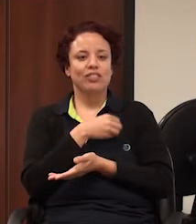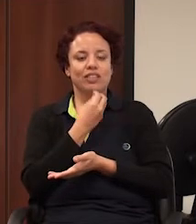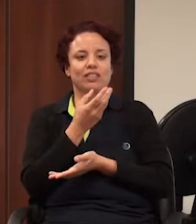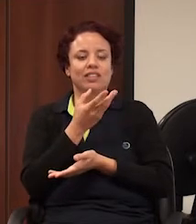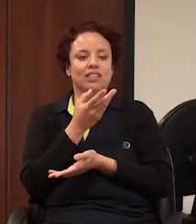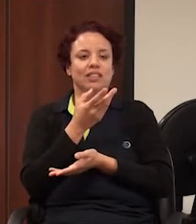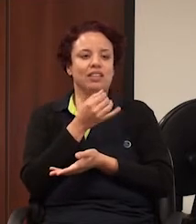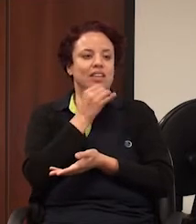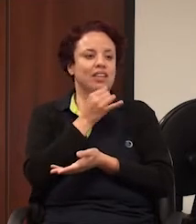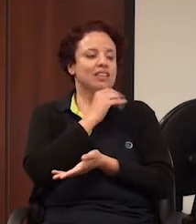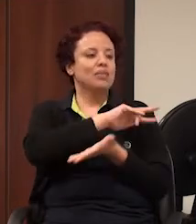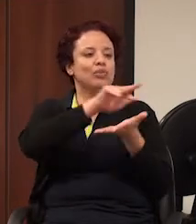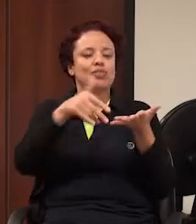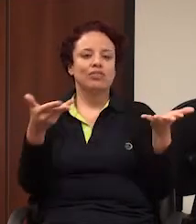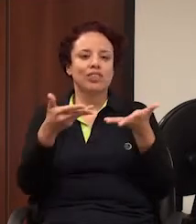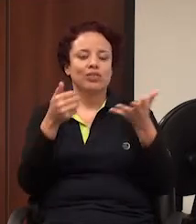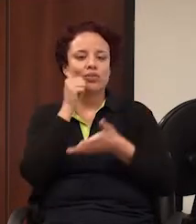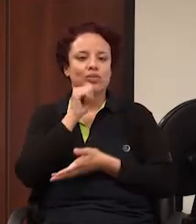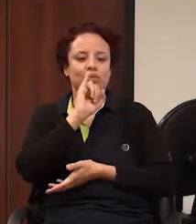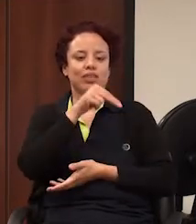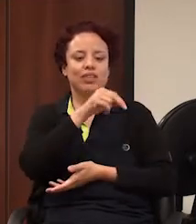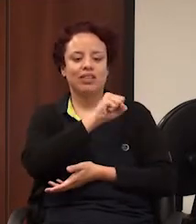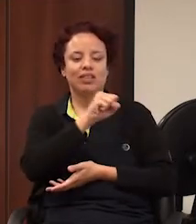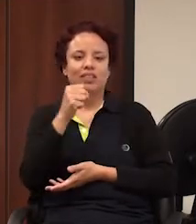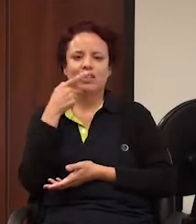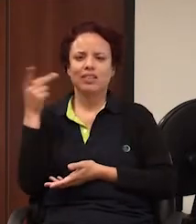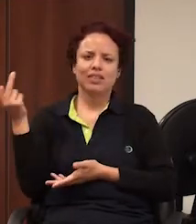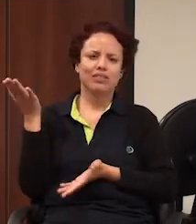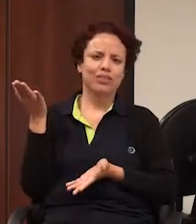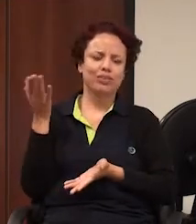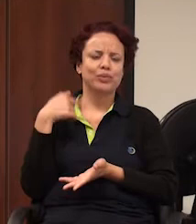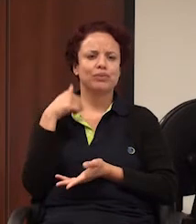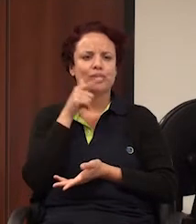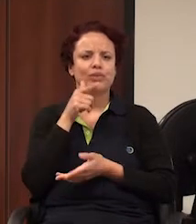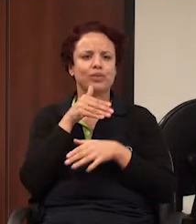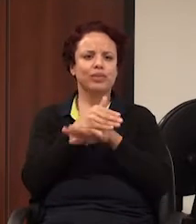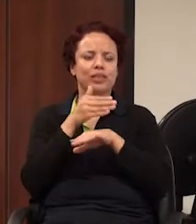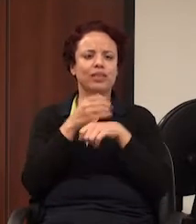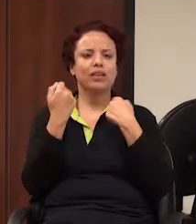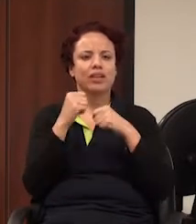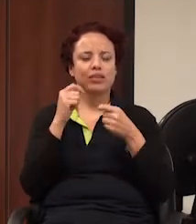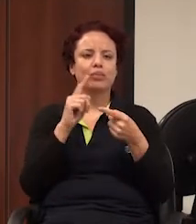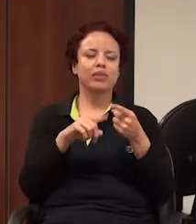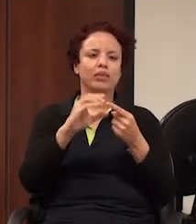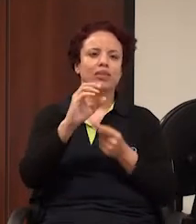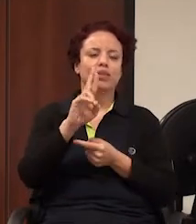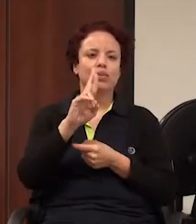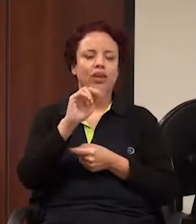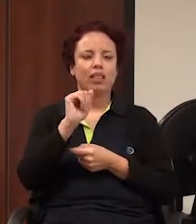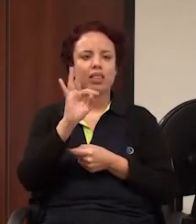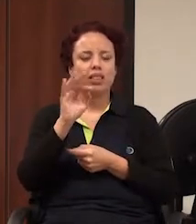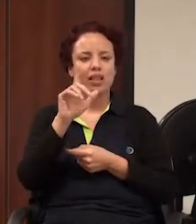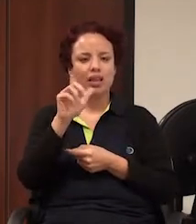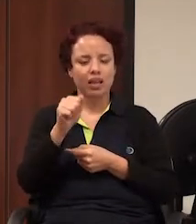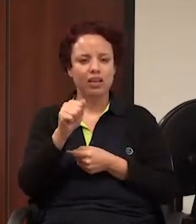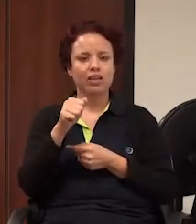exemplos aqui, a colega do INSS, né, então assim, para você ter acesso vai precisar ter a curatela, então assim, você